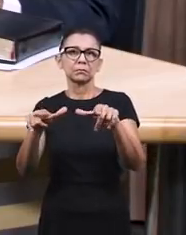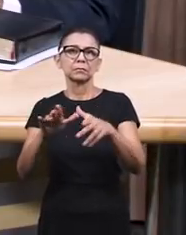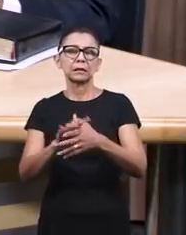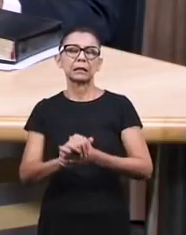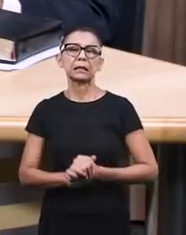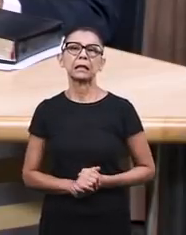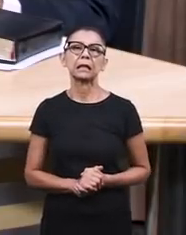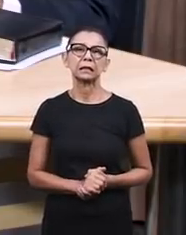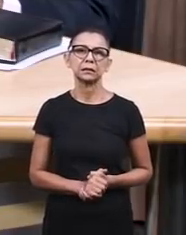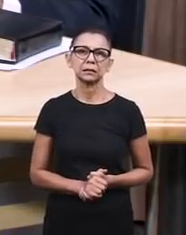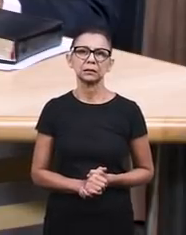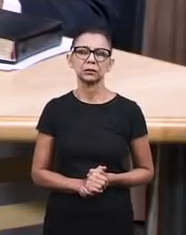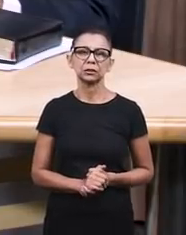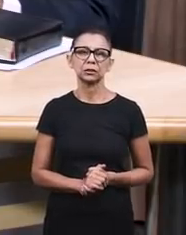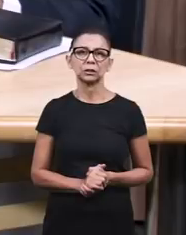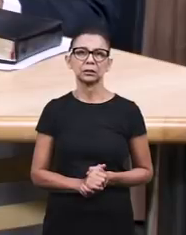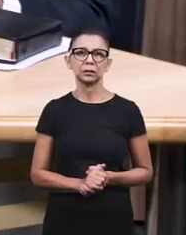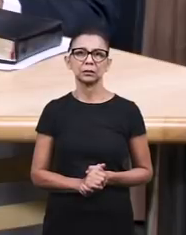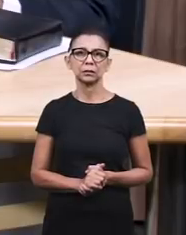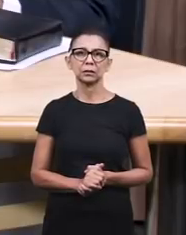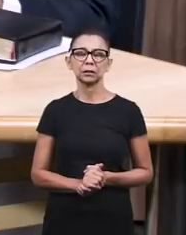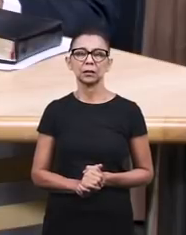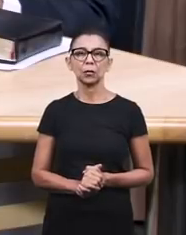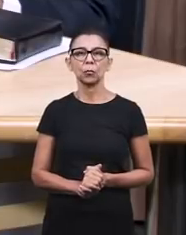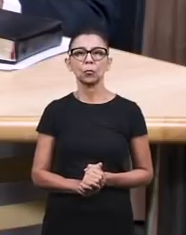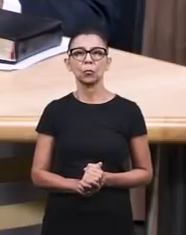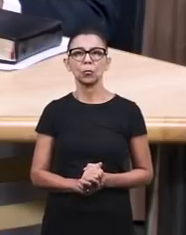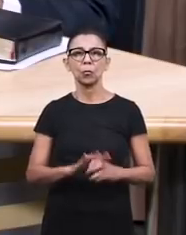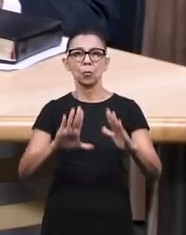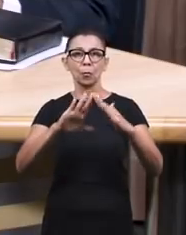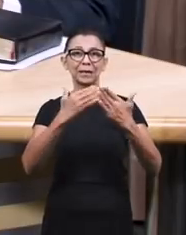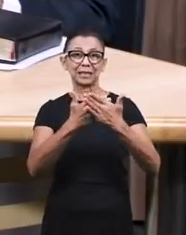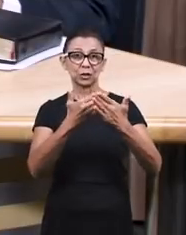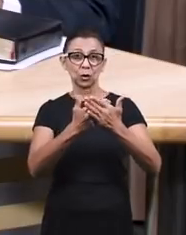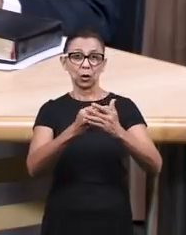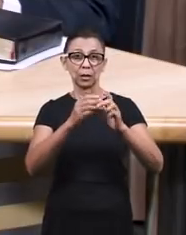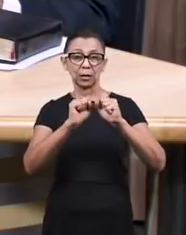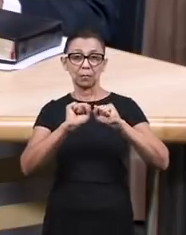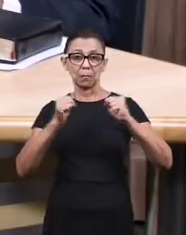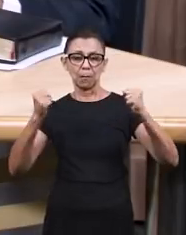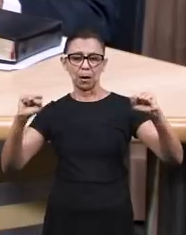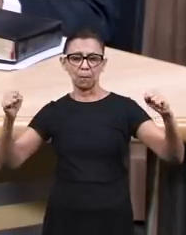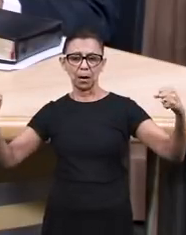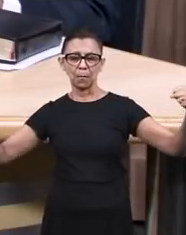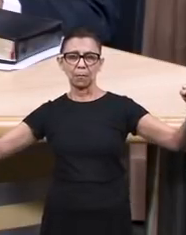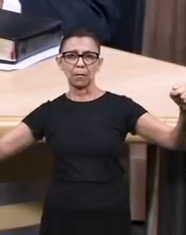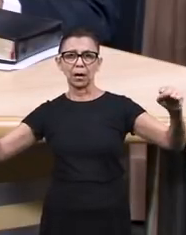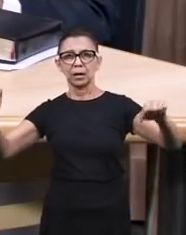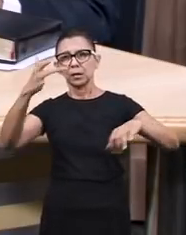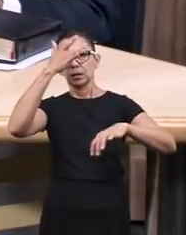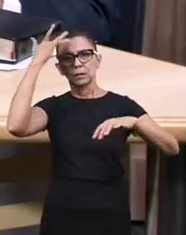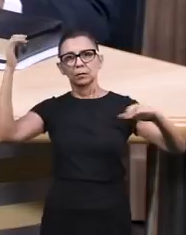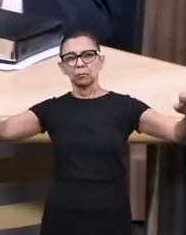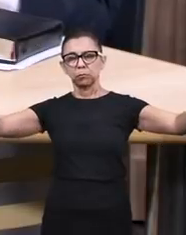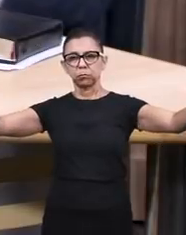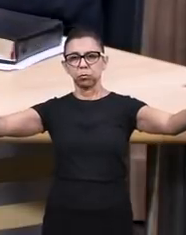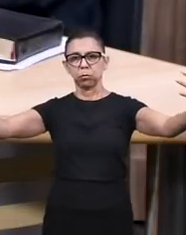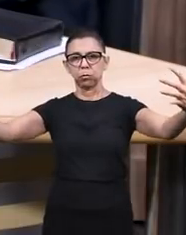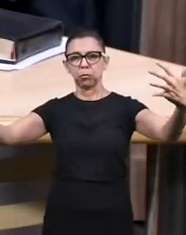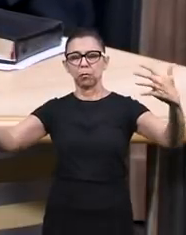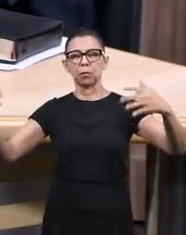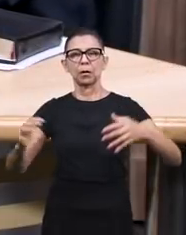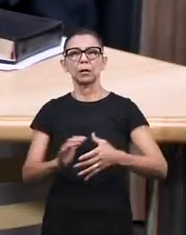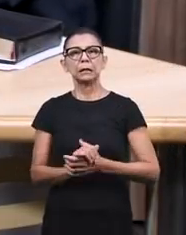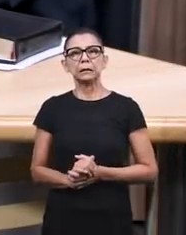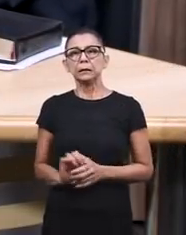num ginásio lotado, onde estava havendo uma evangelização, e num louvor uma irmã começou a cantar,